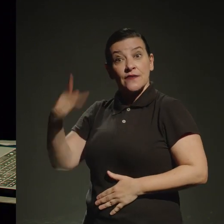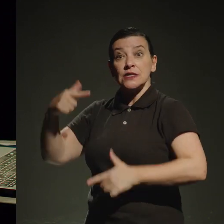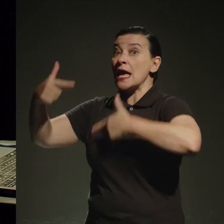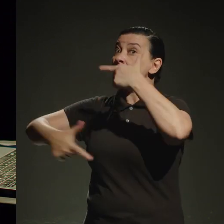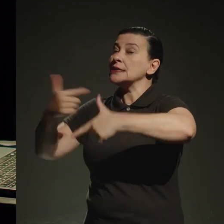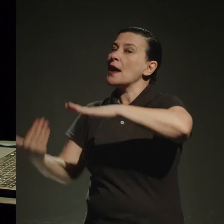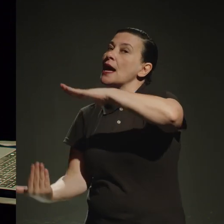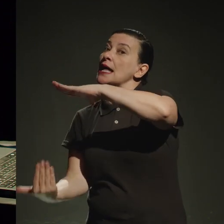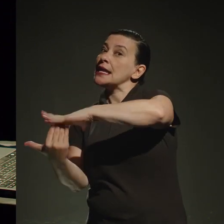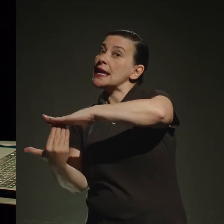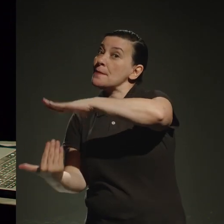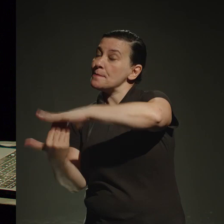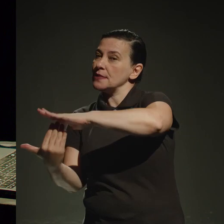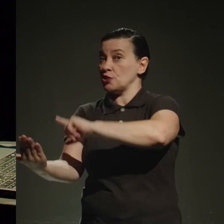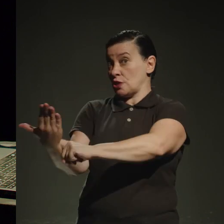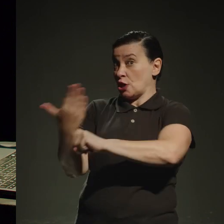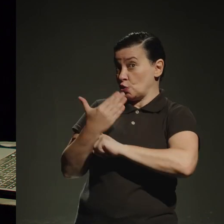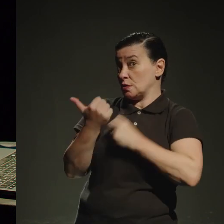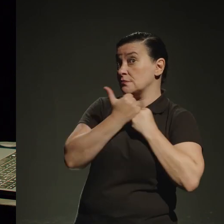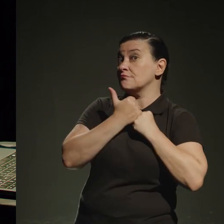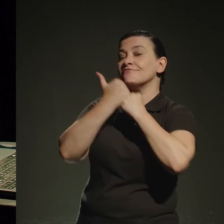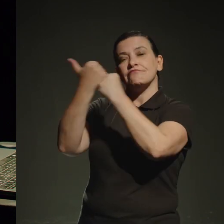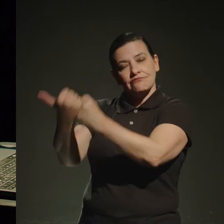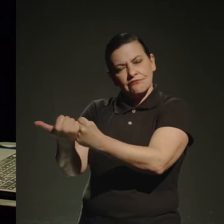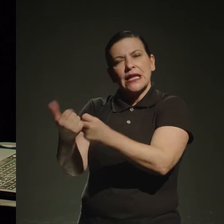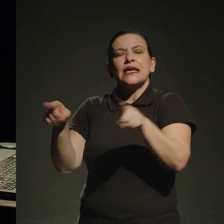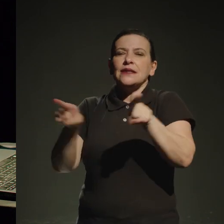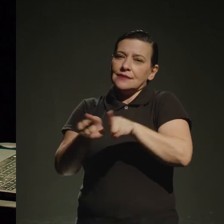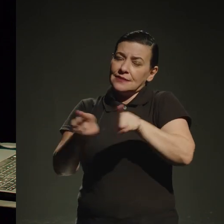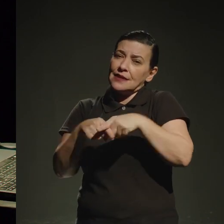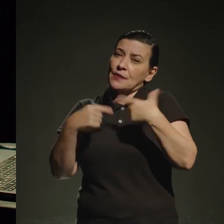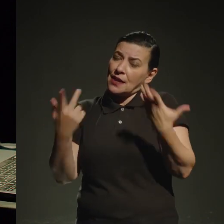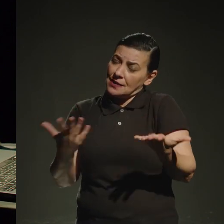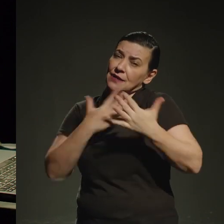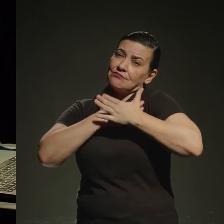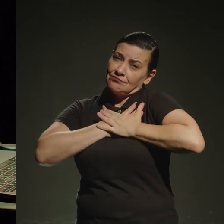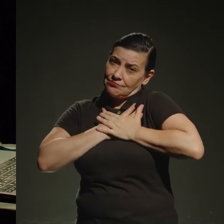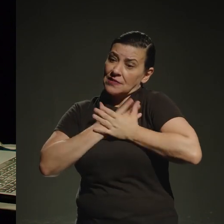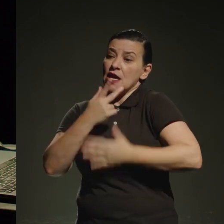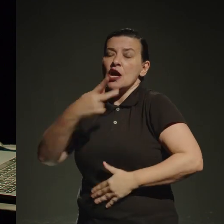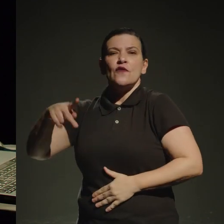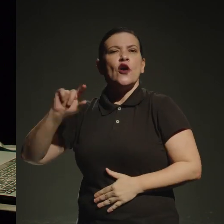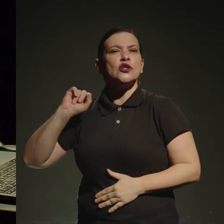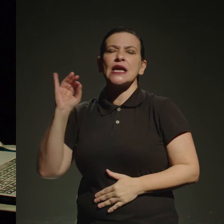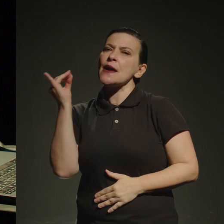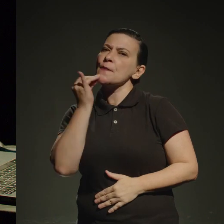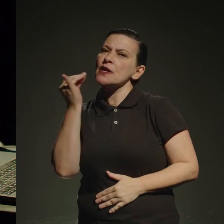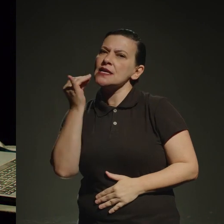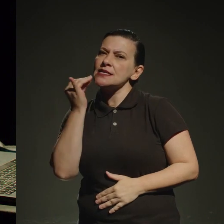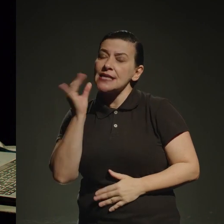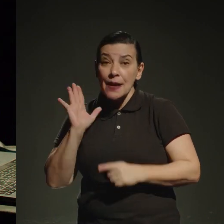de escudeiro, que já não é pouco. E por caridade, quando respirares, não o faças a favor do vento,